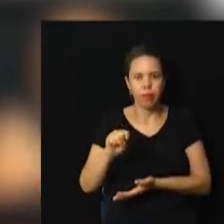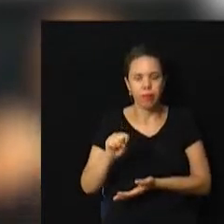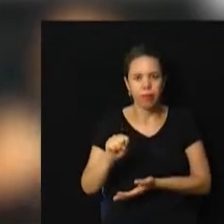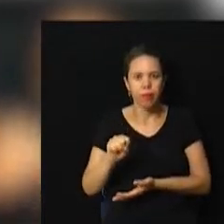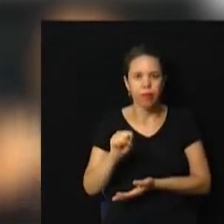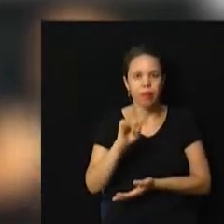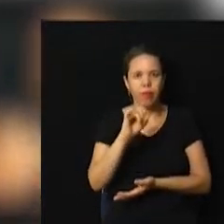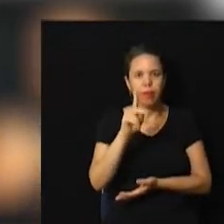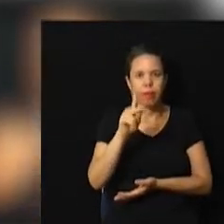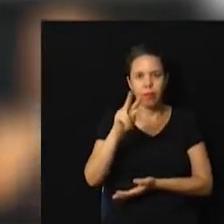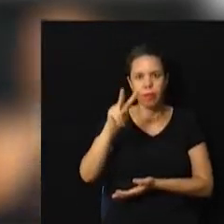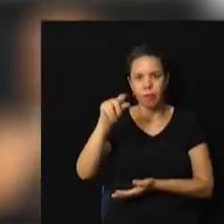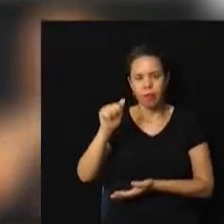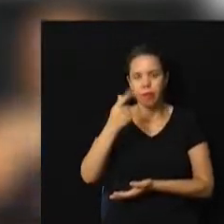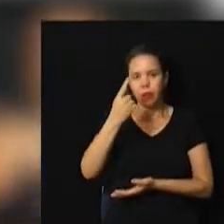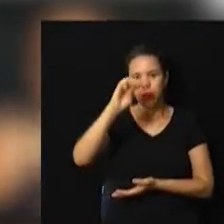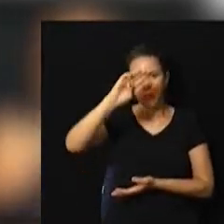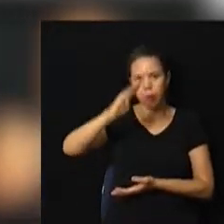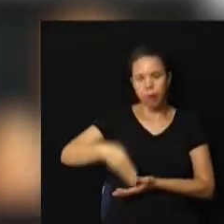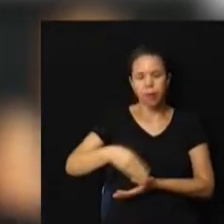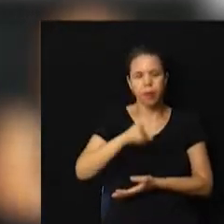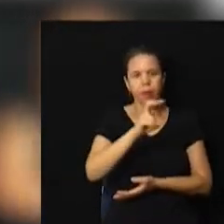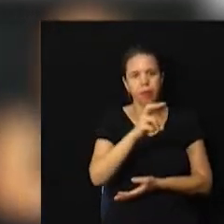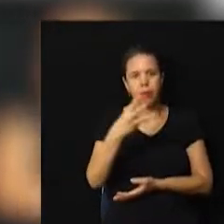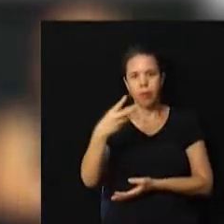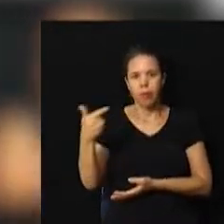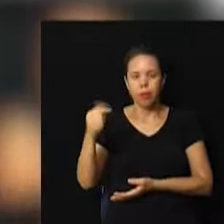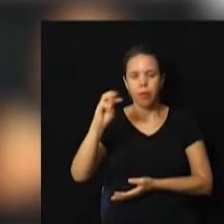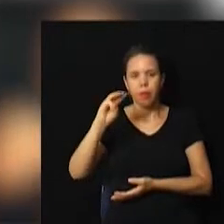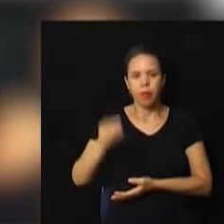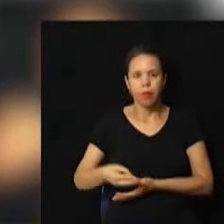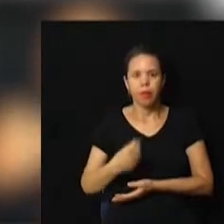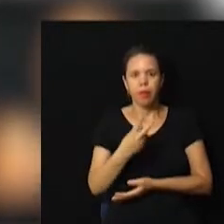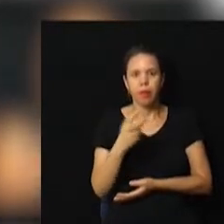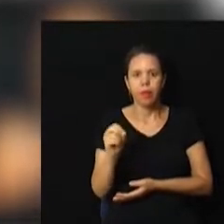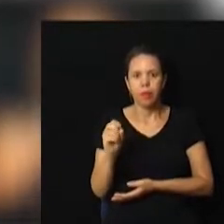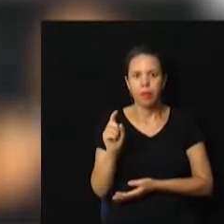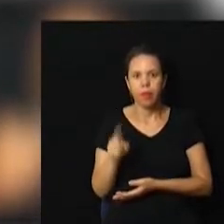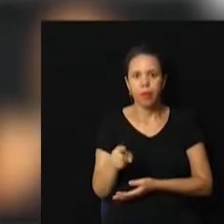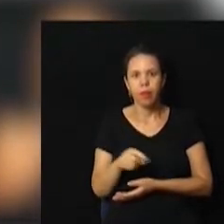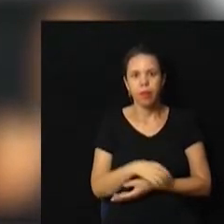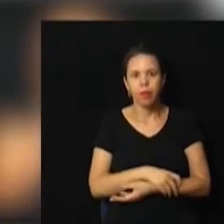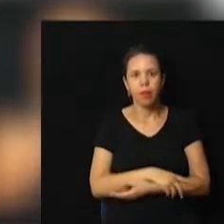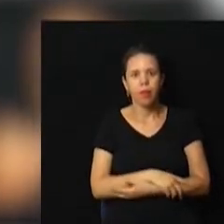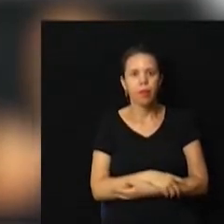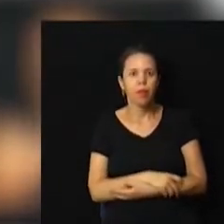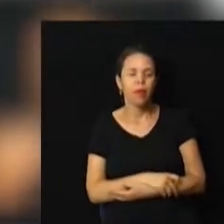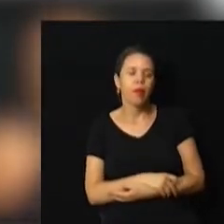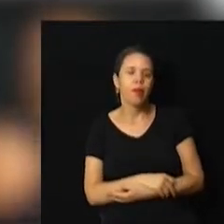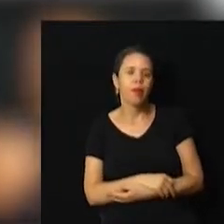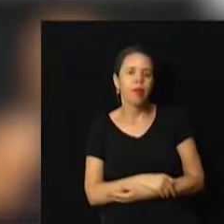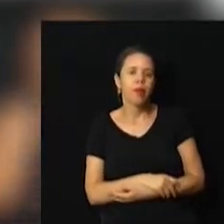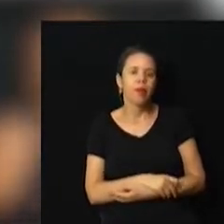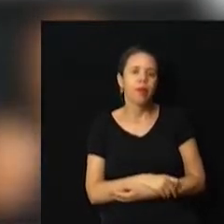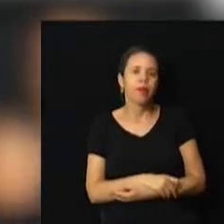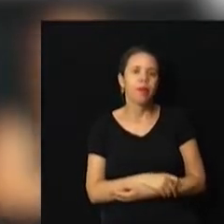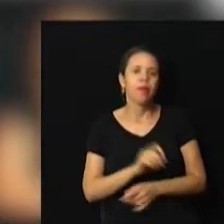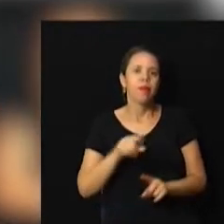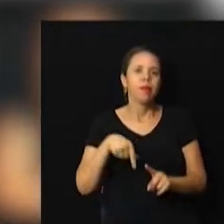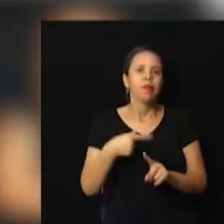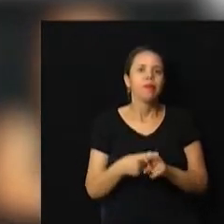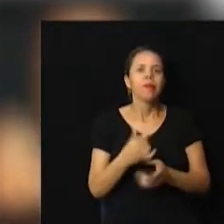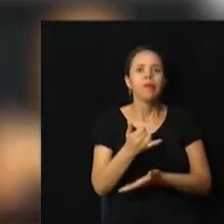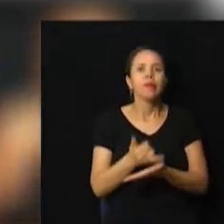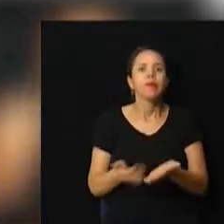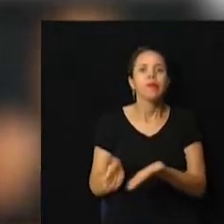PVA, 1 bilhão 532 milhões 128 mil. Bem,